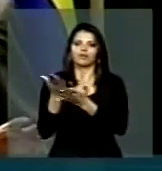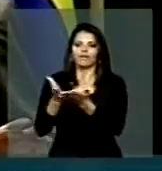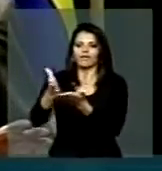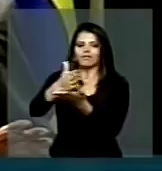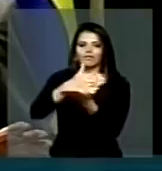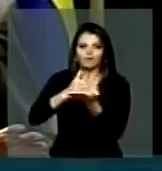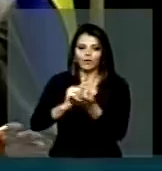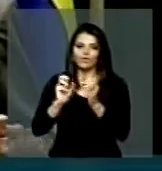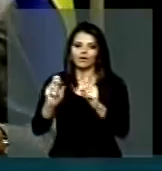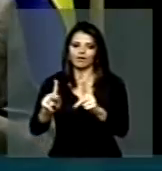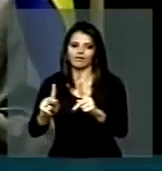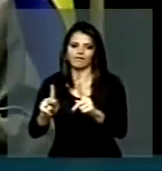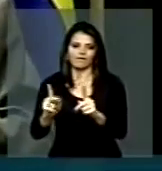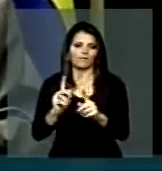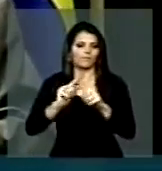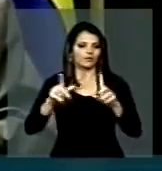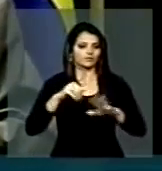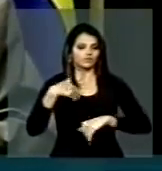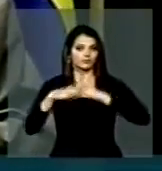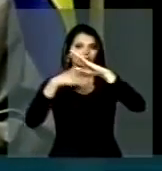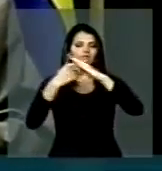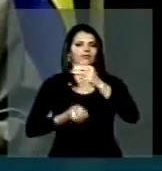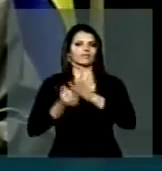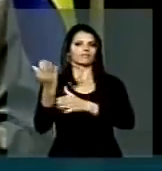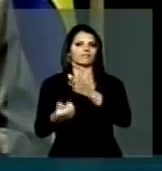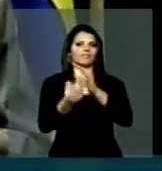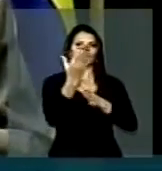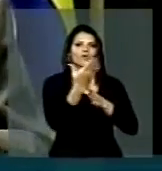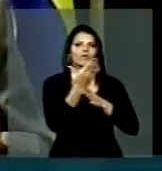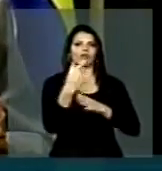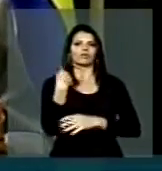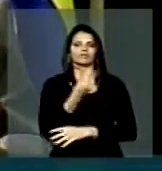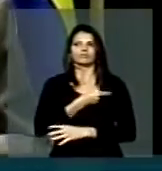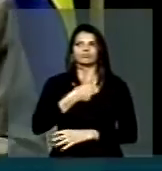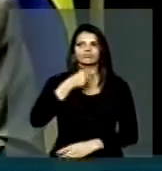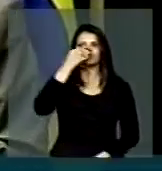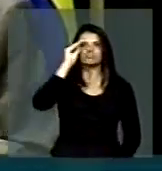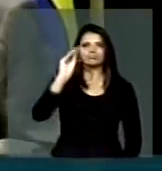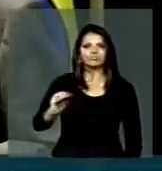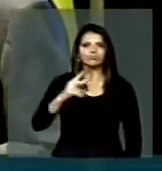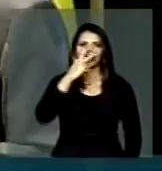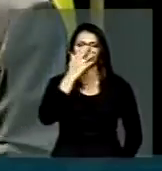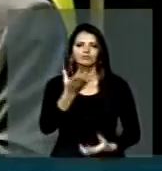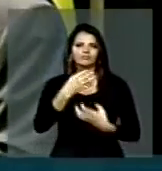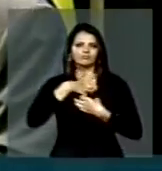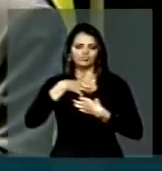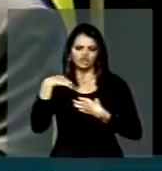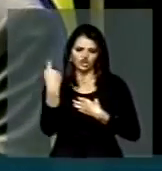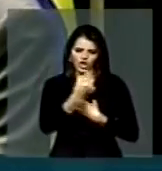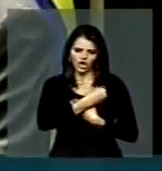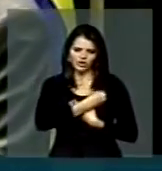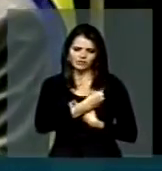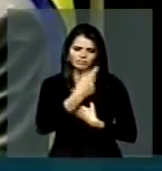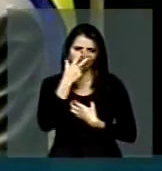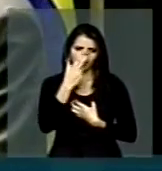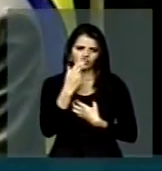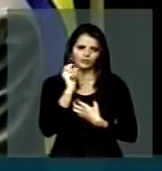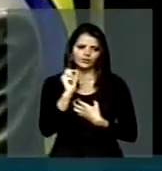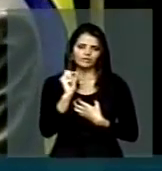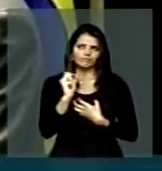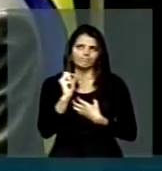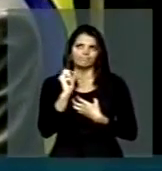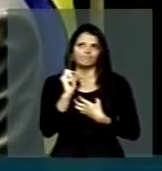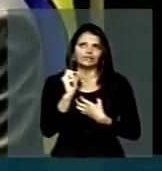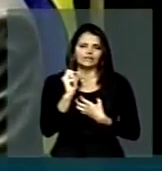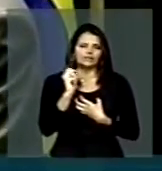é produtividade. E nós descuidamos disso. Nós estamos sentindo, nós brasileiros, estamos sentindo, está pulsando que